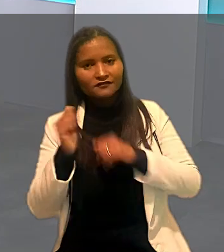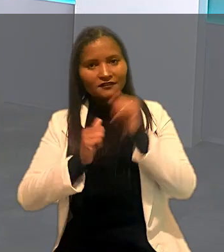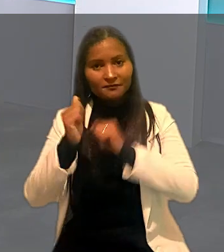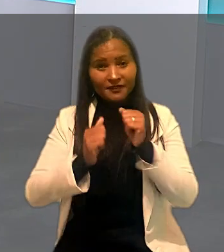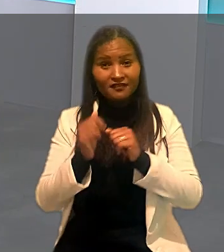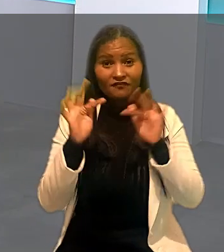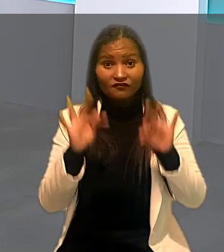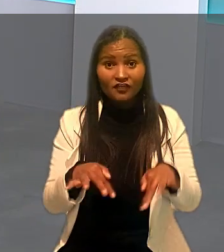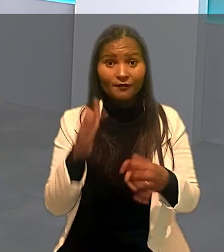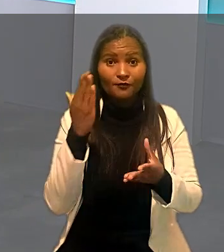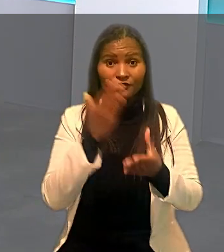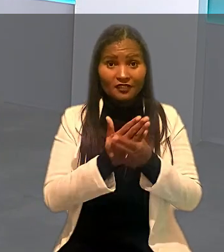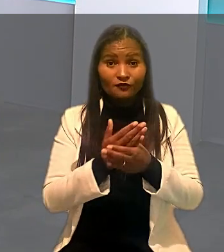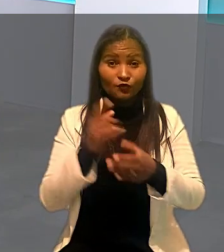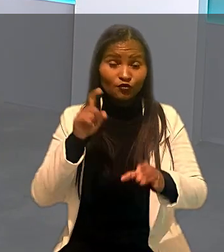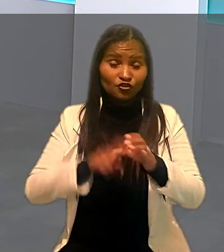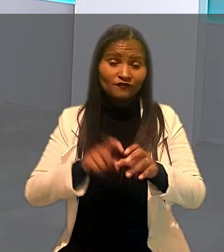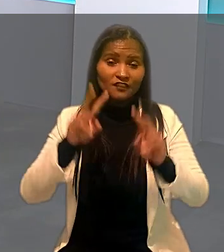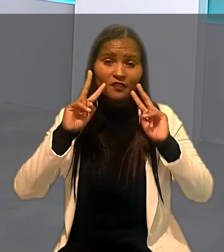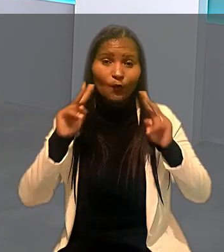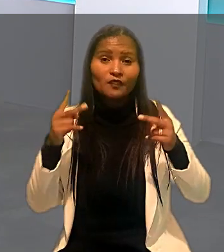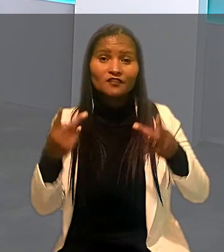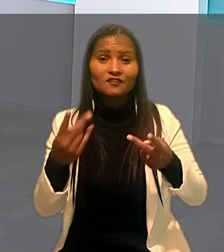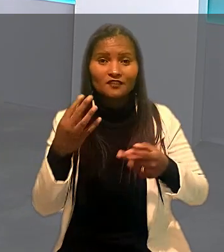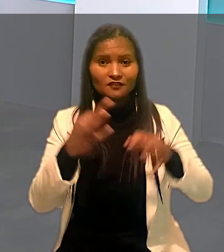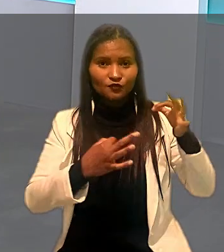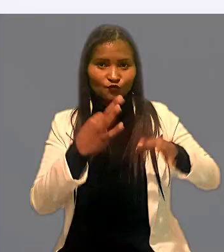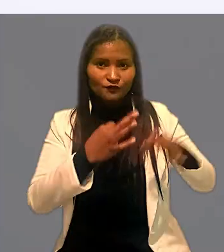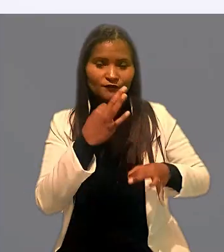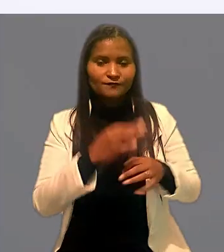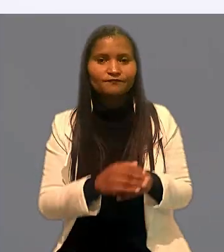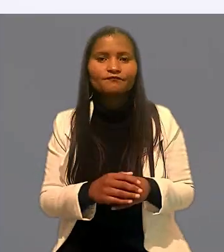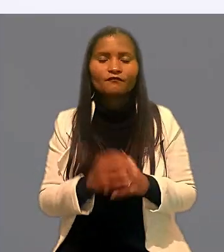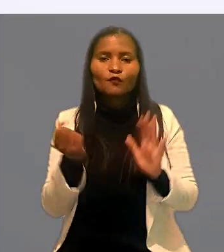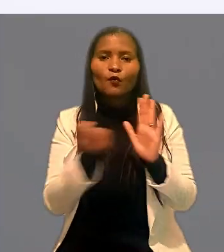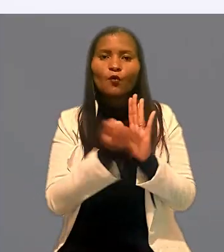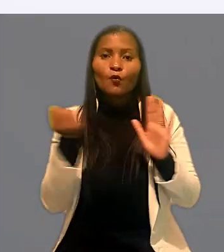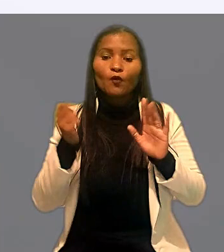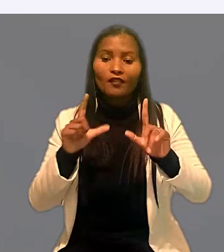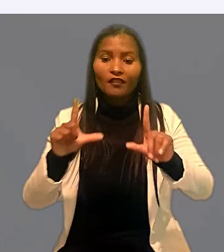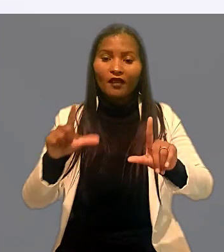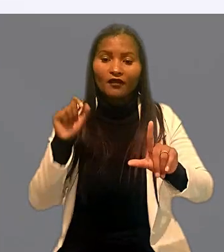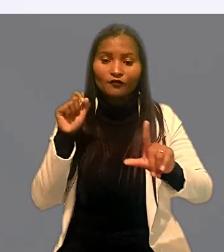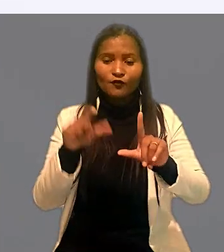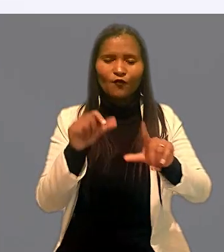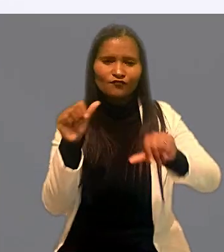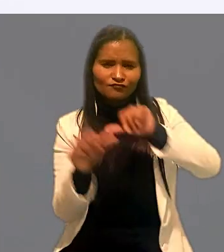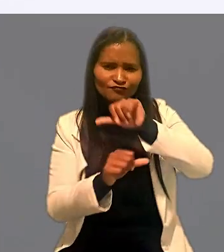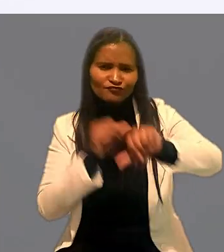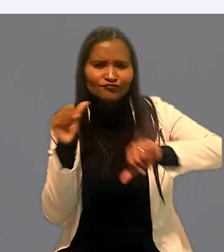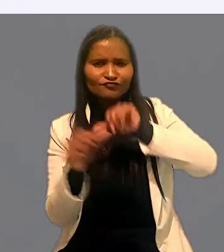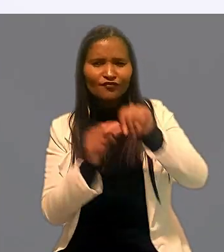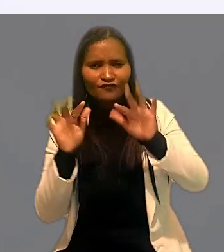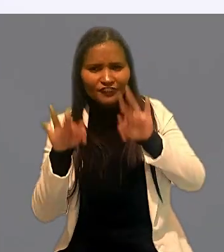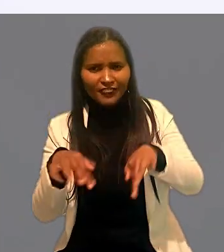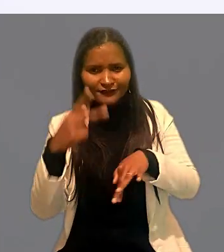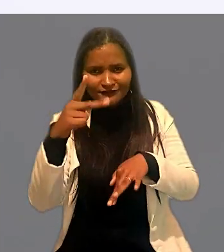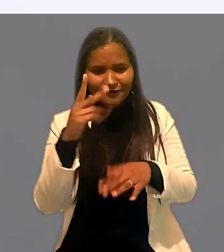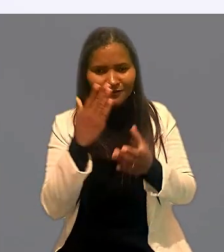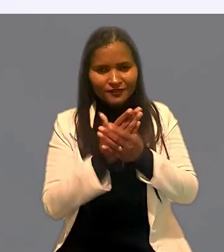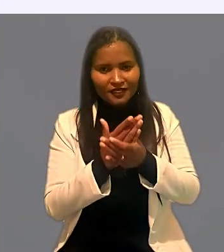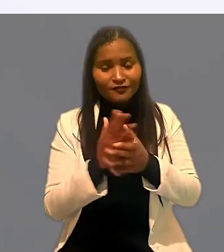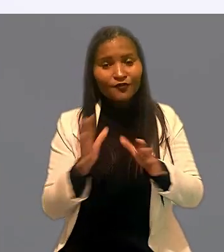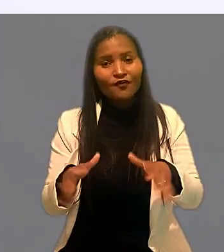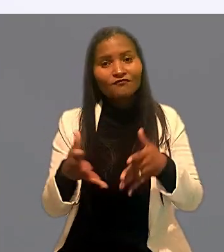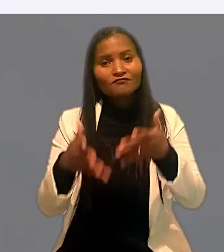empregadores encerrem os processos com dívidas reconhecidas em juízo. Com o slogan "Na cara do gol, vire o jogo e finalize seu